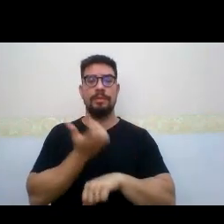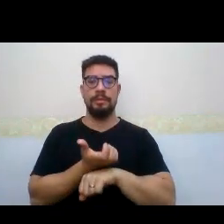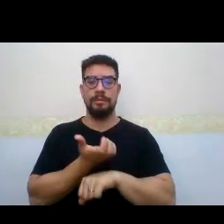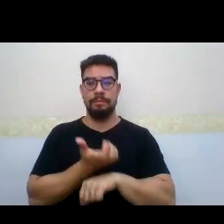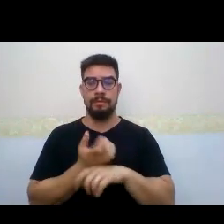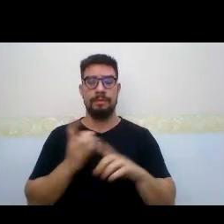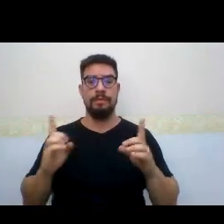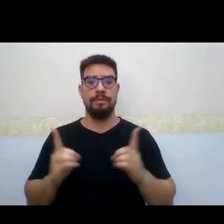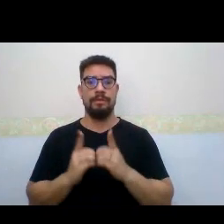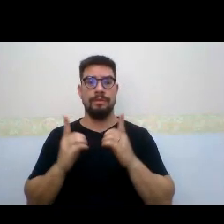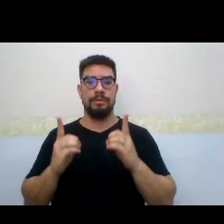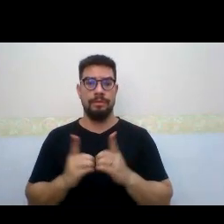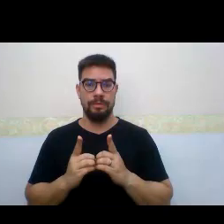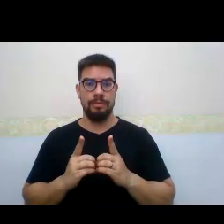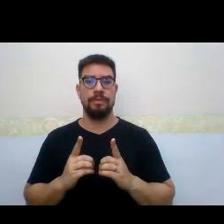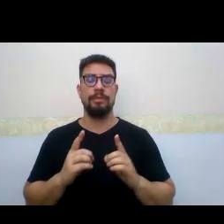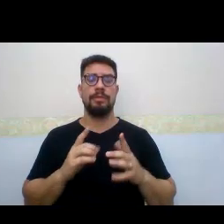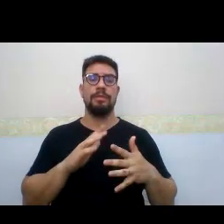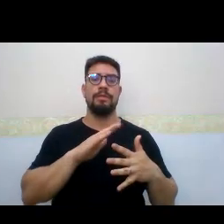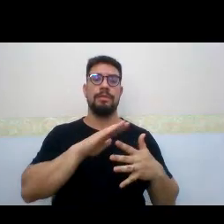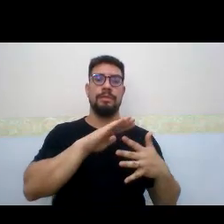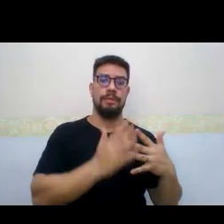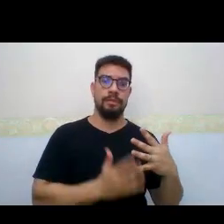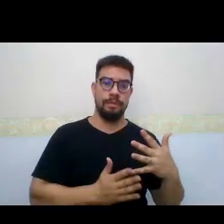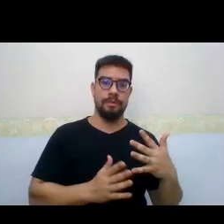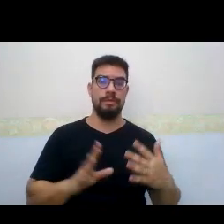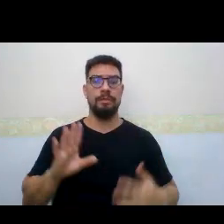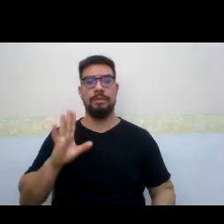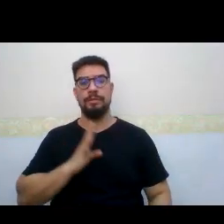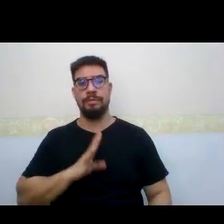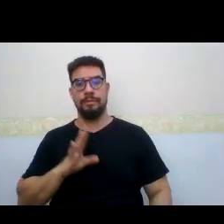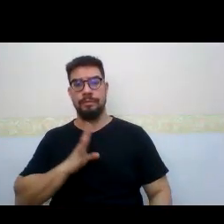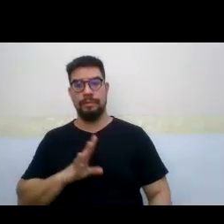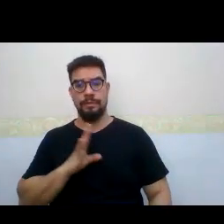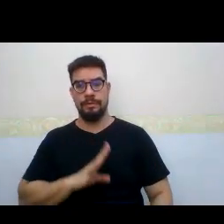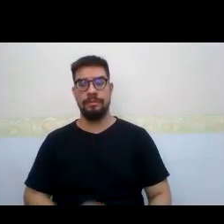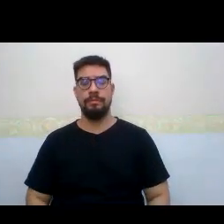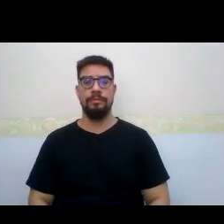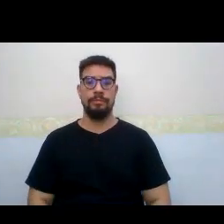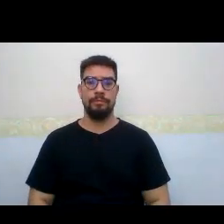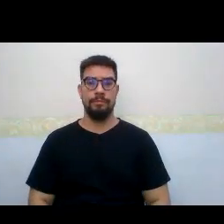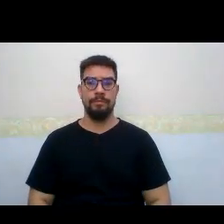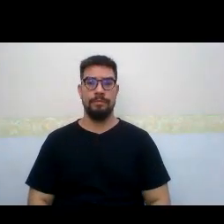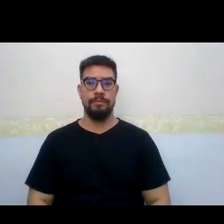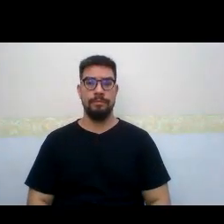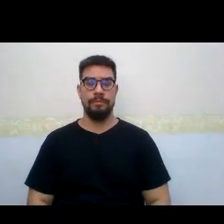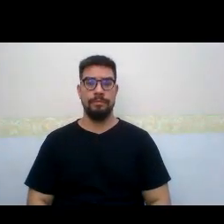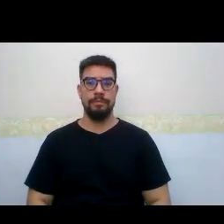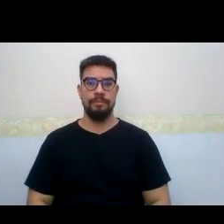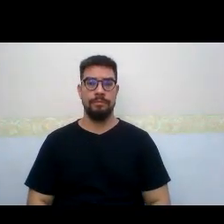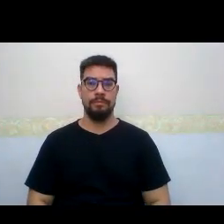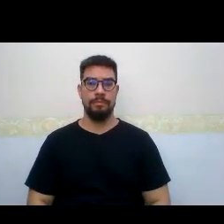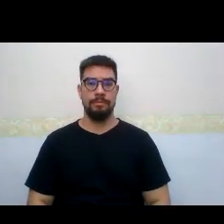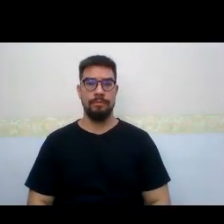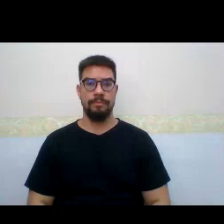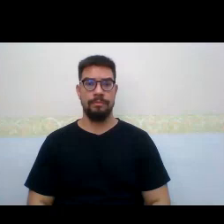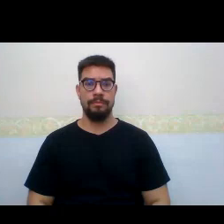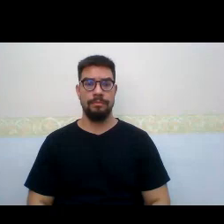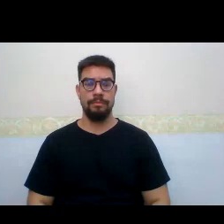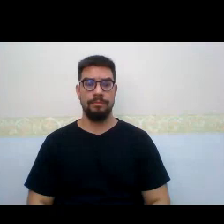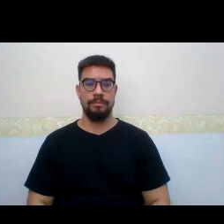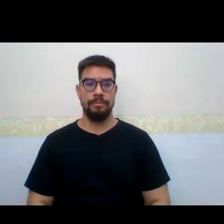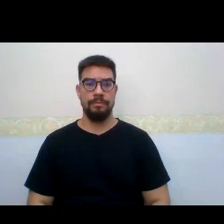Didática, Libras e Língua Portuguesa. Nesse modelinho aqui, olha só. Então, o que a gente vai trabalhar?